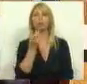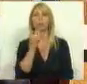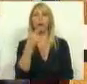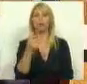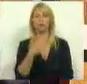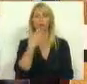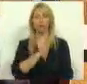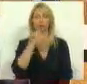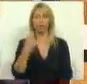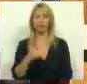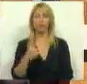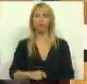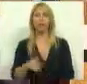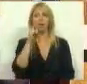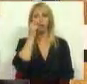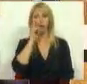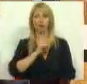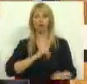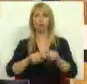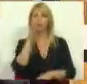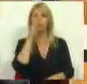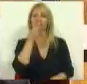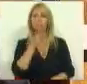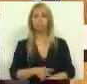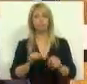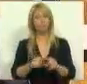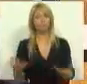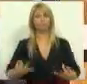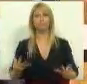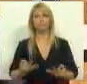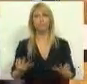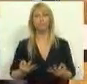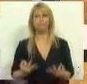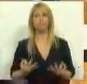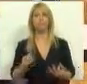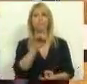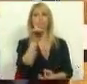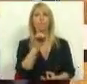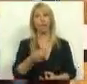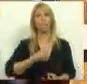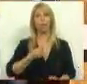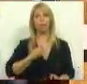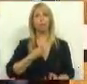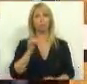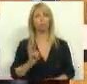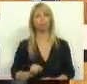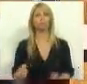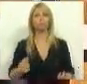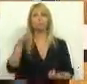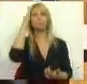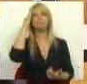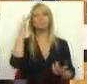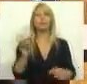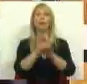Obrigado Sr. Presidente, Sras. e Srs. Deputados. Esta é de facto uma questão preocupante e acho que ficou bem